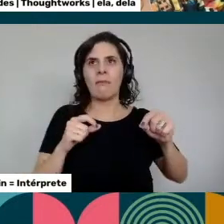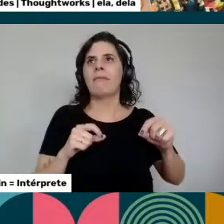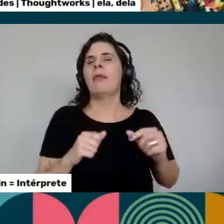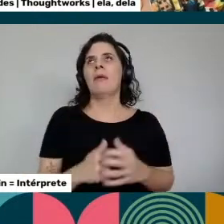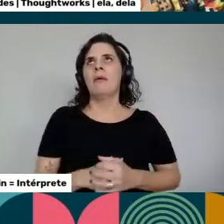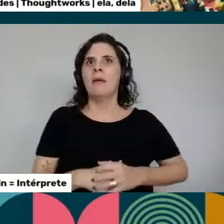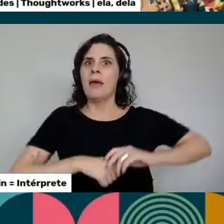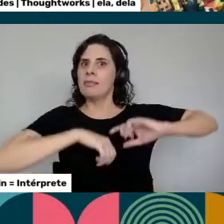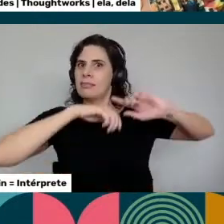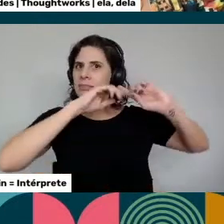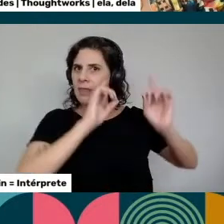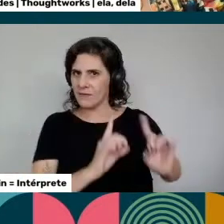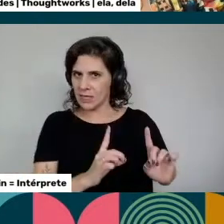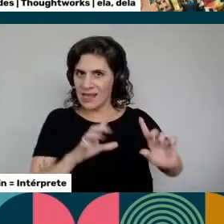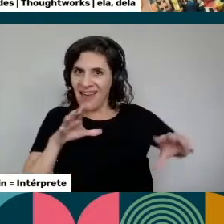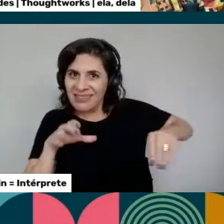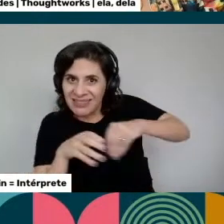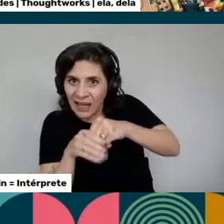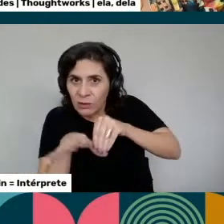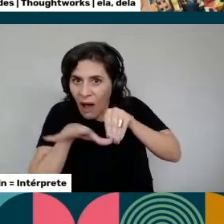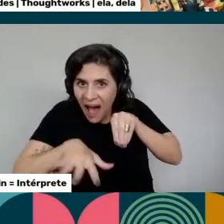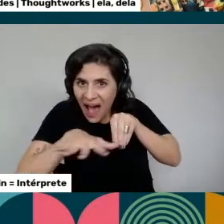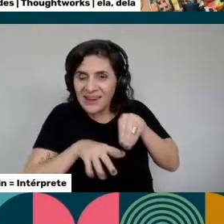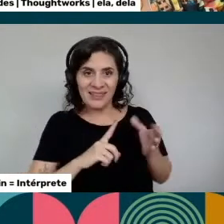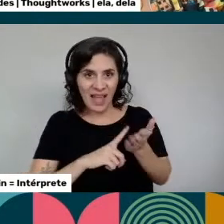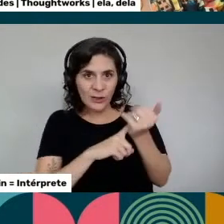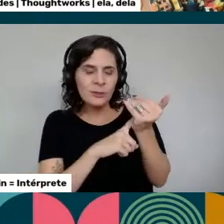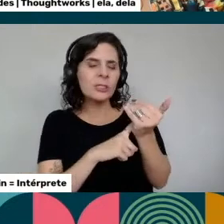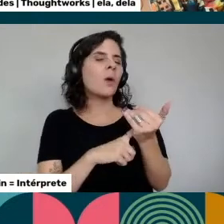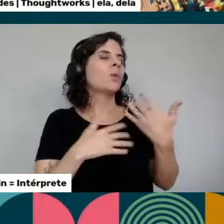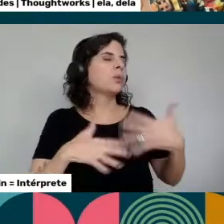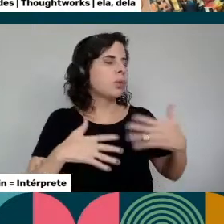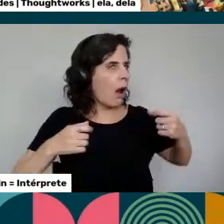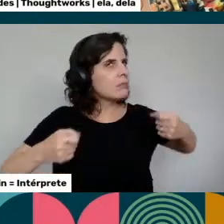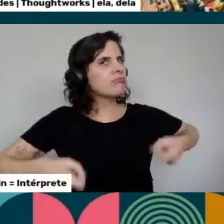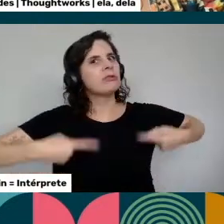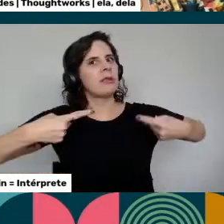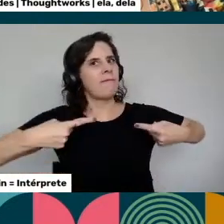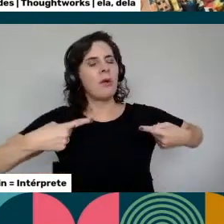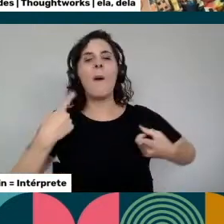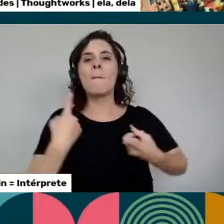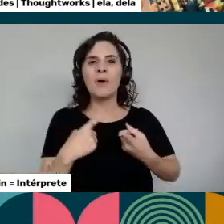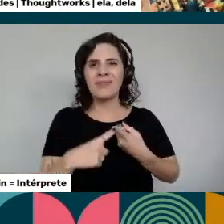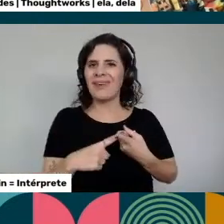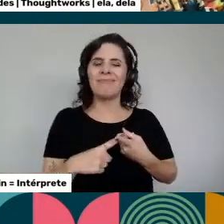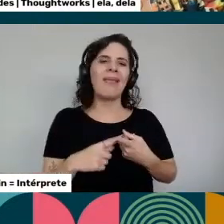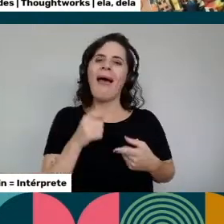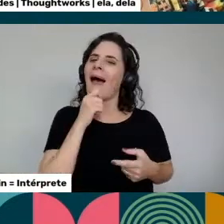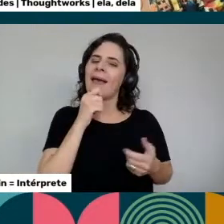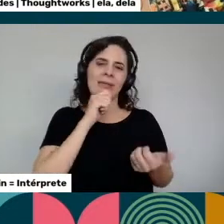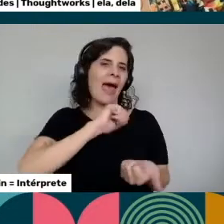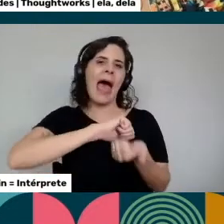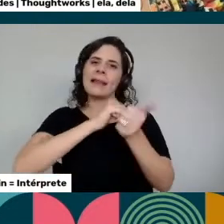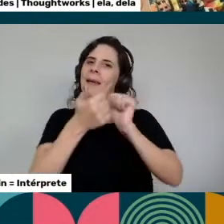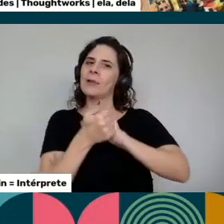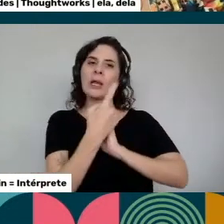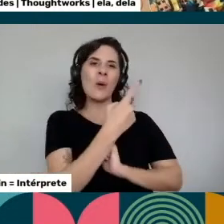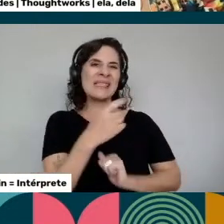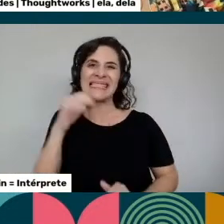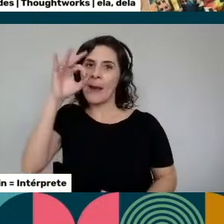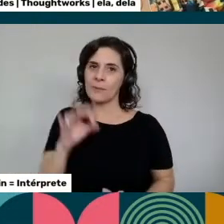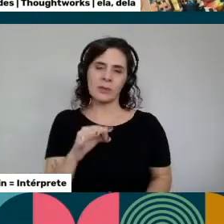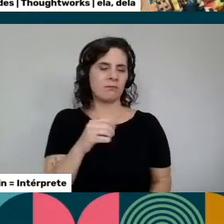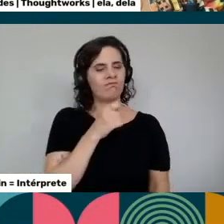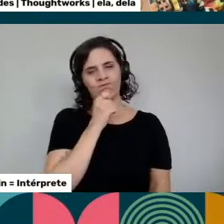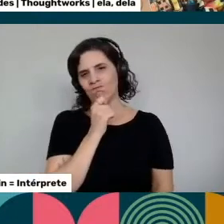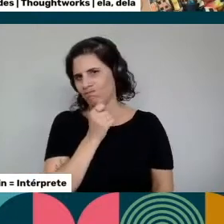grande, porque a gente ainda não tem espaços 100% adaptados para todas as deficiências. Então, a gente vê muitos espaços prontos